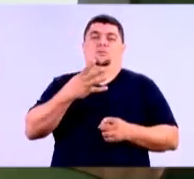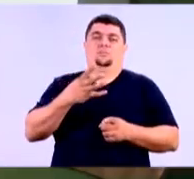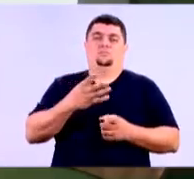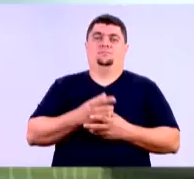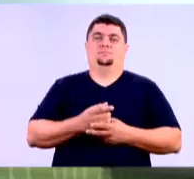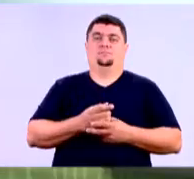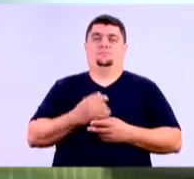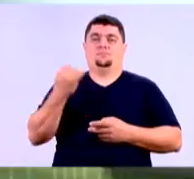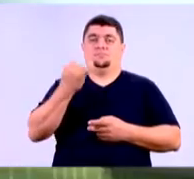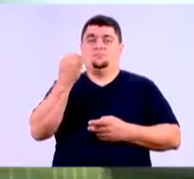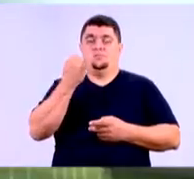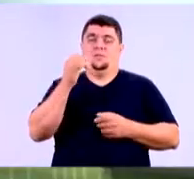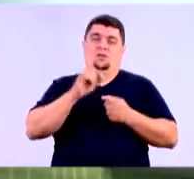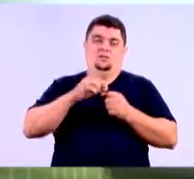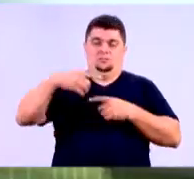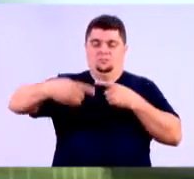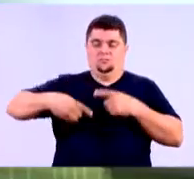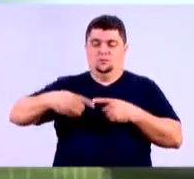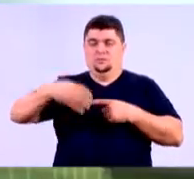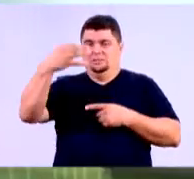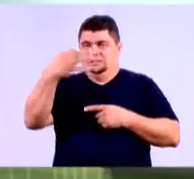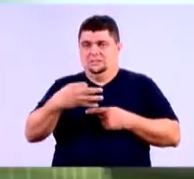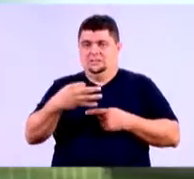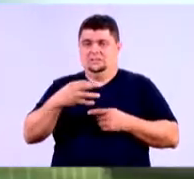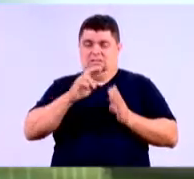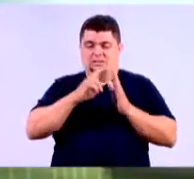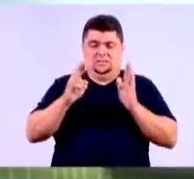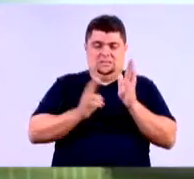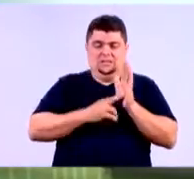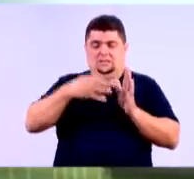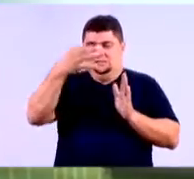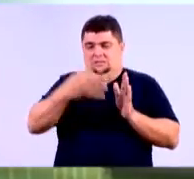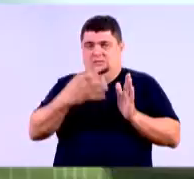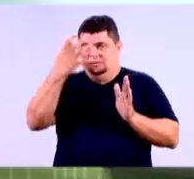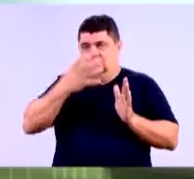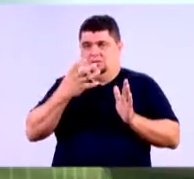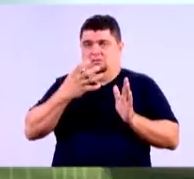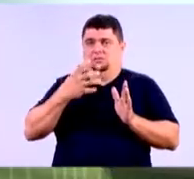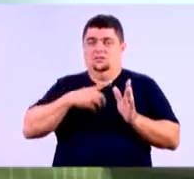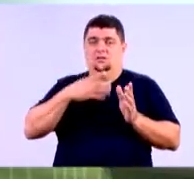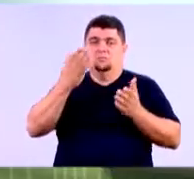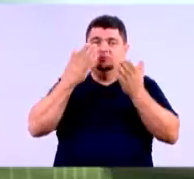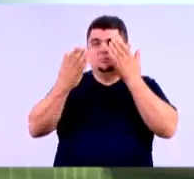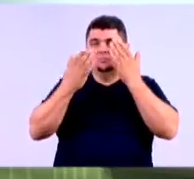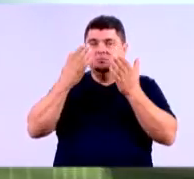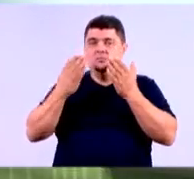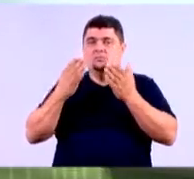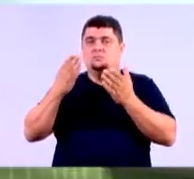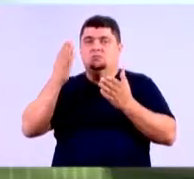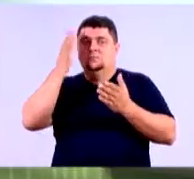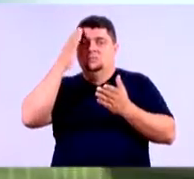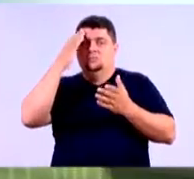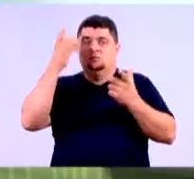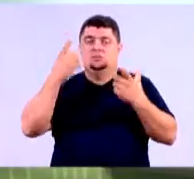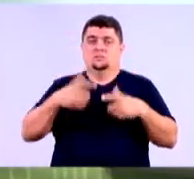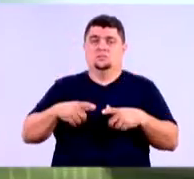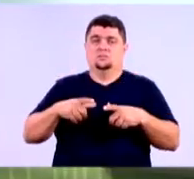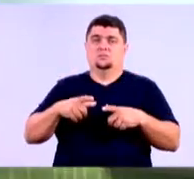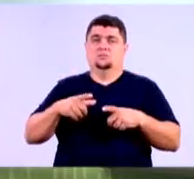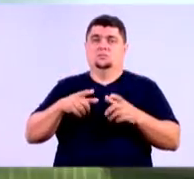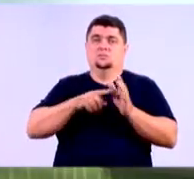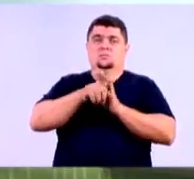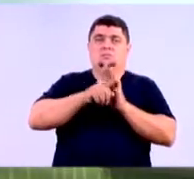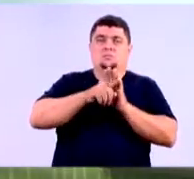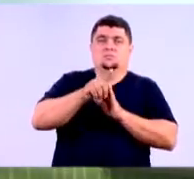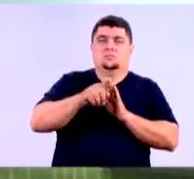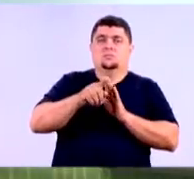subjetividade, é importante ter uma política de crédito bem estabelecida. Essa política vai servir para você analisar os dados contidos na ficha cadastral. Para mais informações